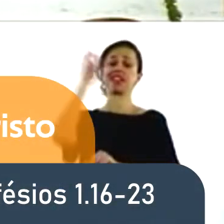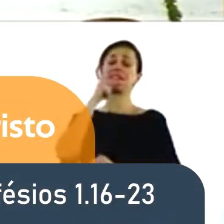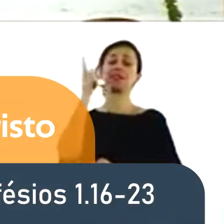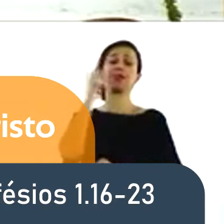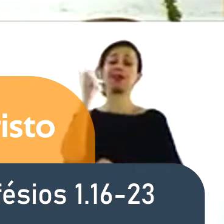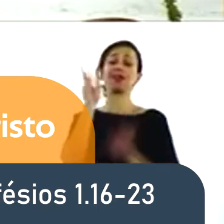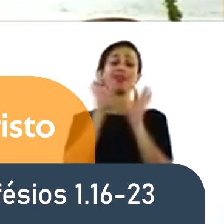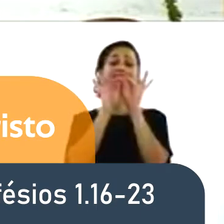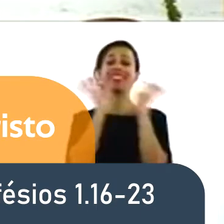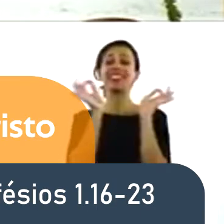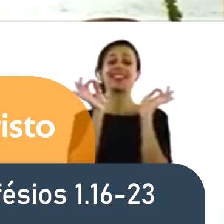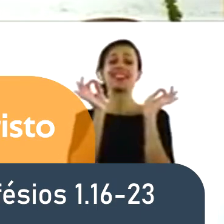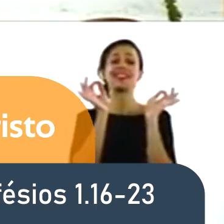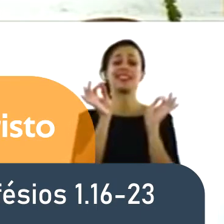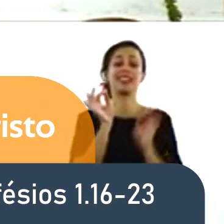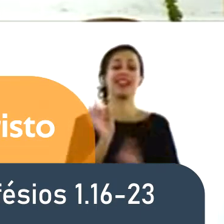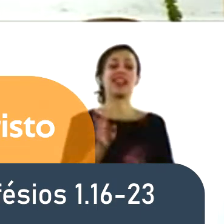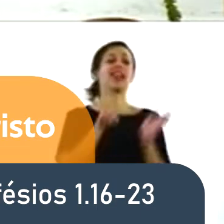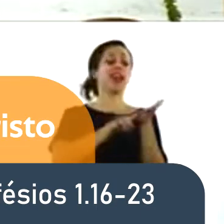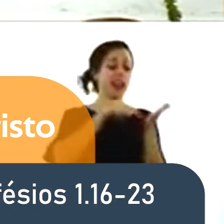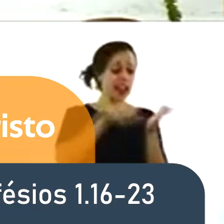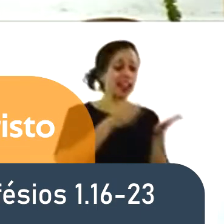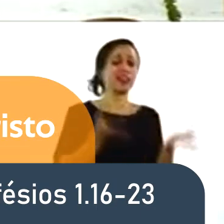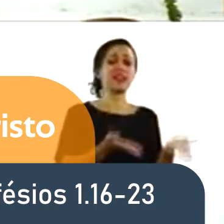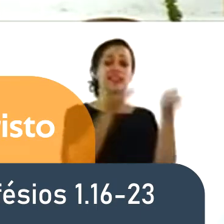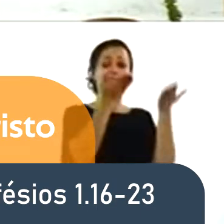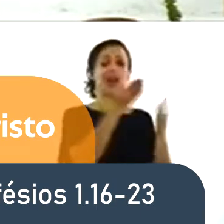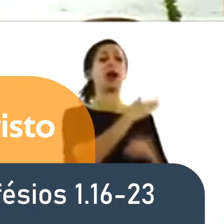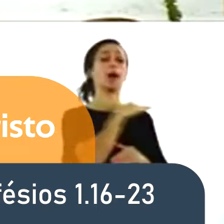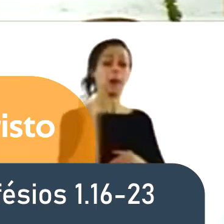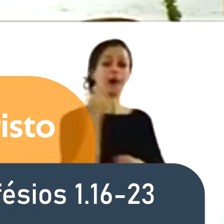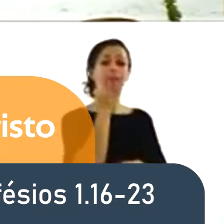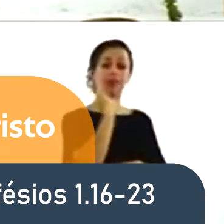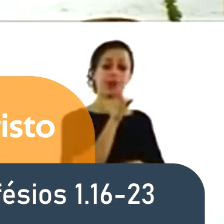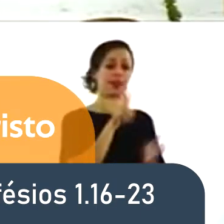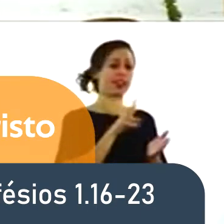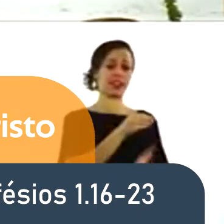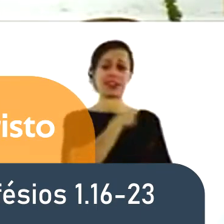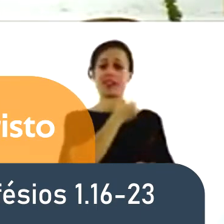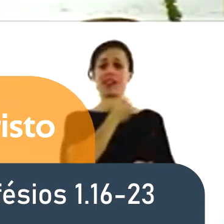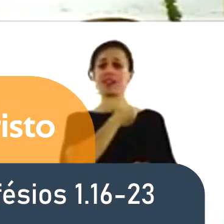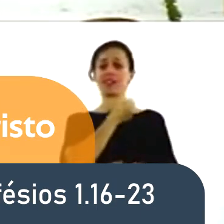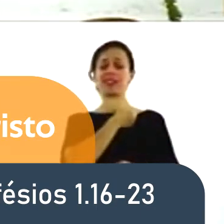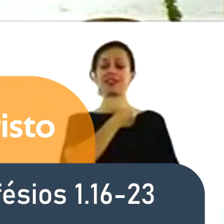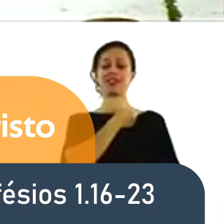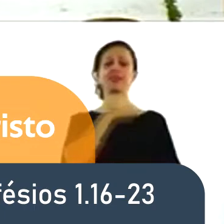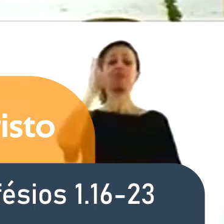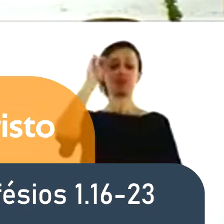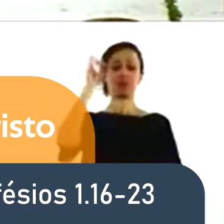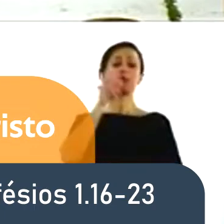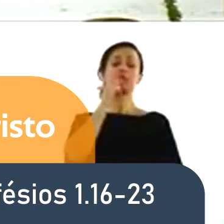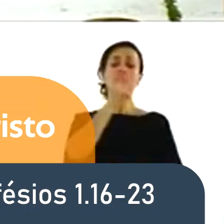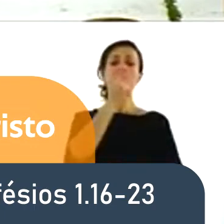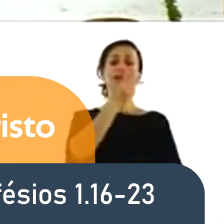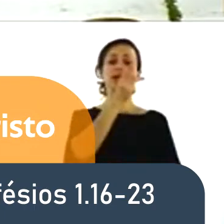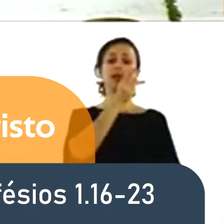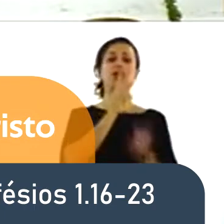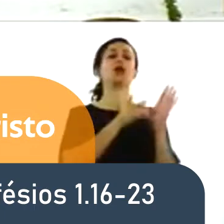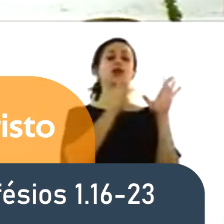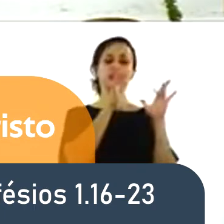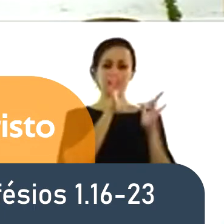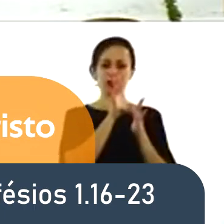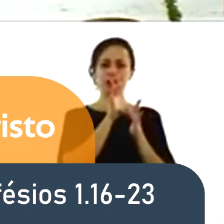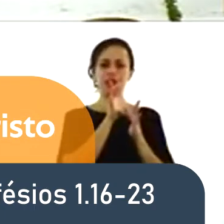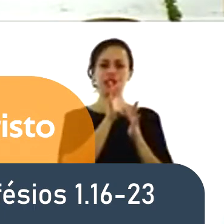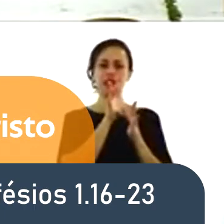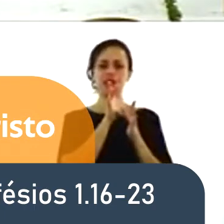ressuscitando dentre os mortos. E Deus não parou aí. E fazê-lo